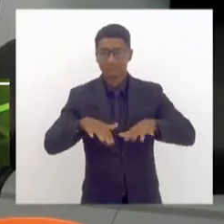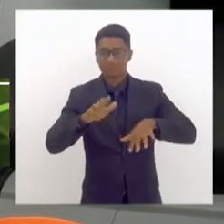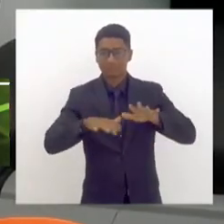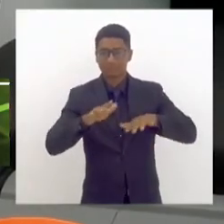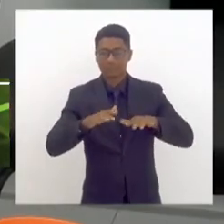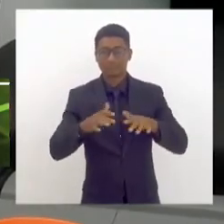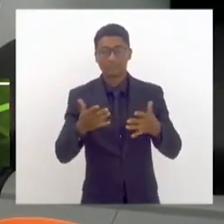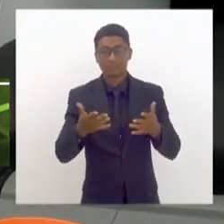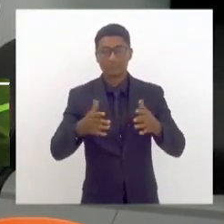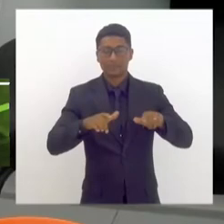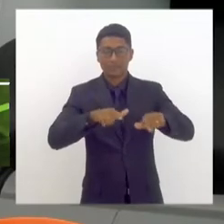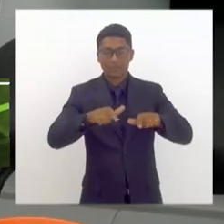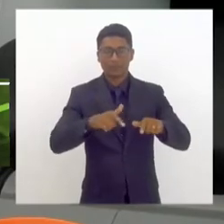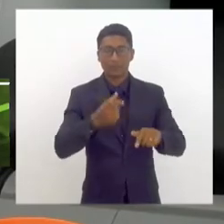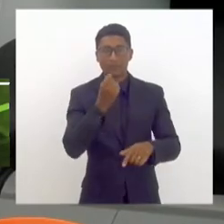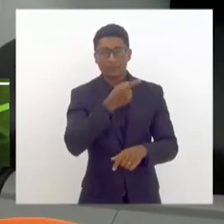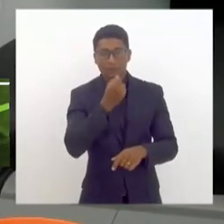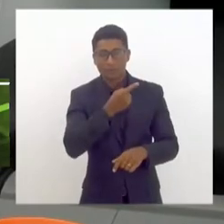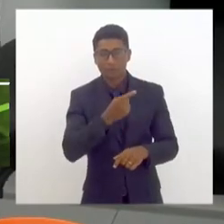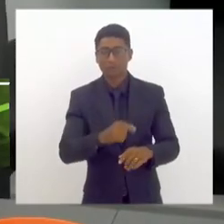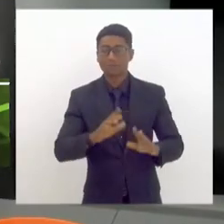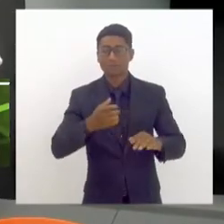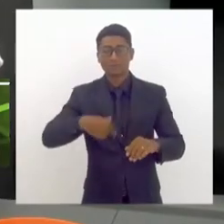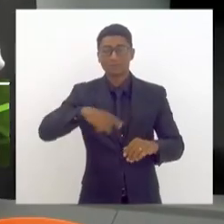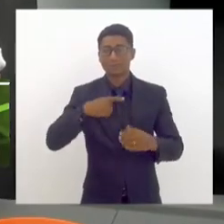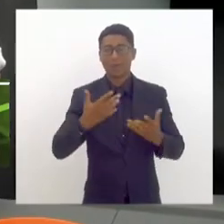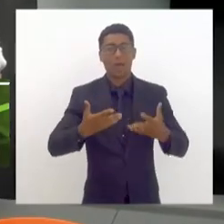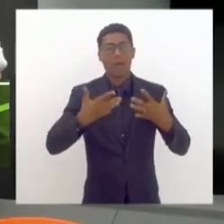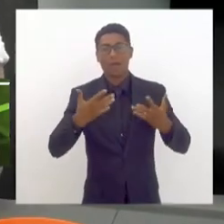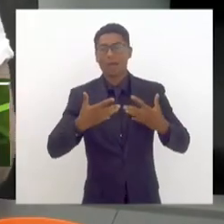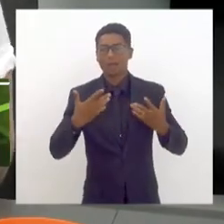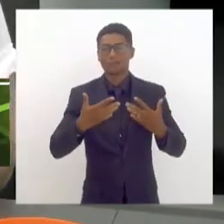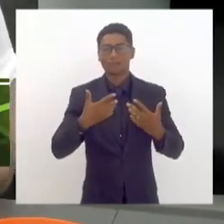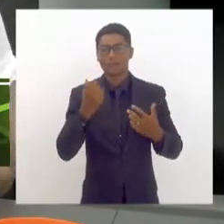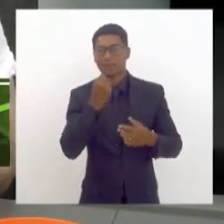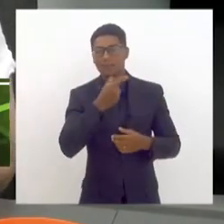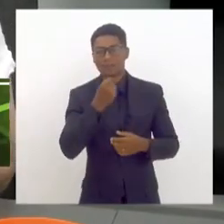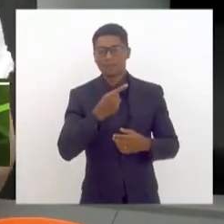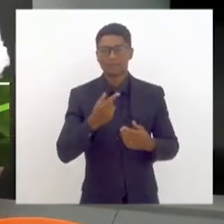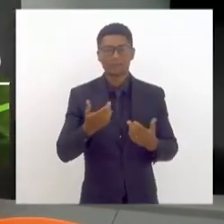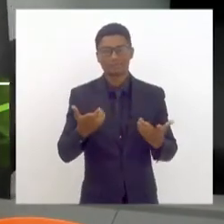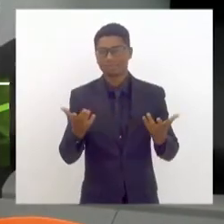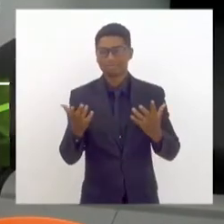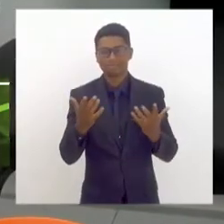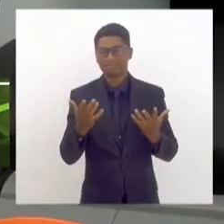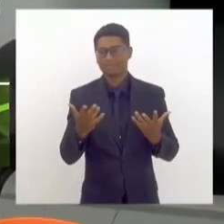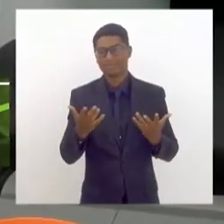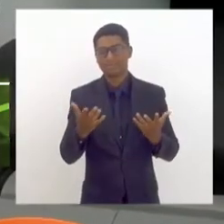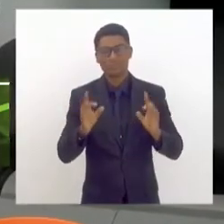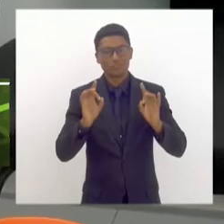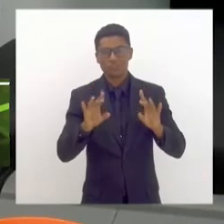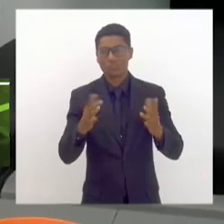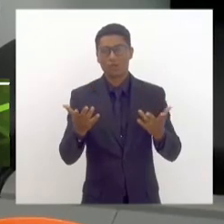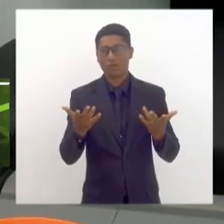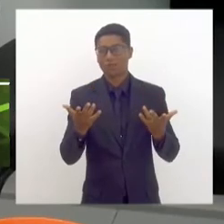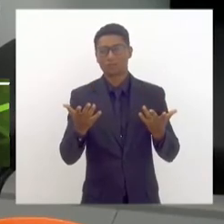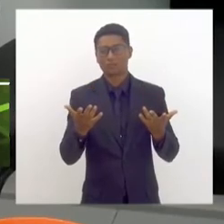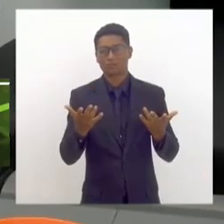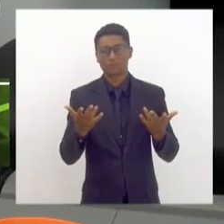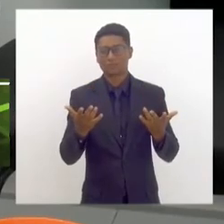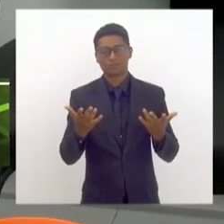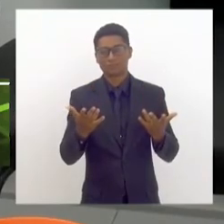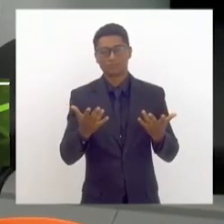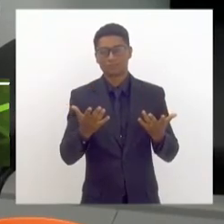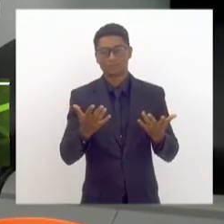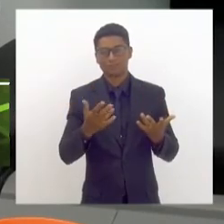todo o trabalho, mas não é desse tipo de alegria que a gente devia depender, não é? Então, assim,